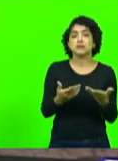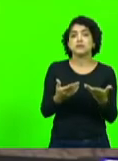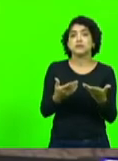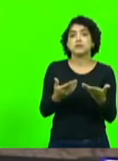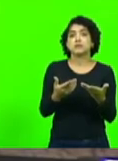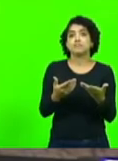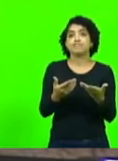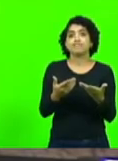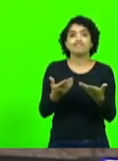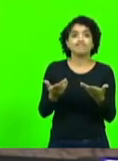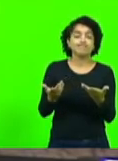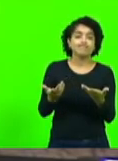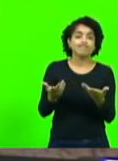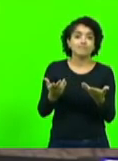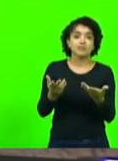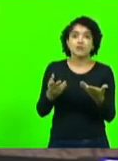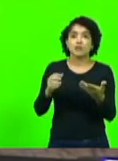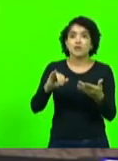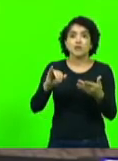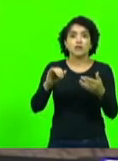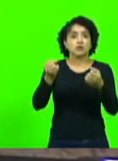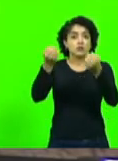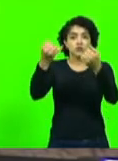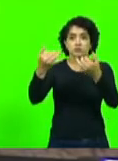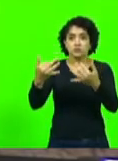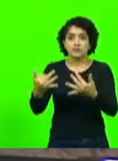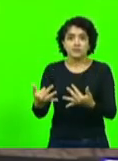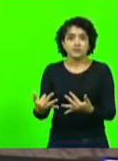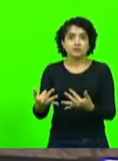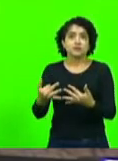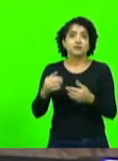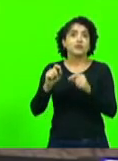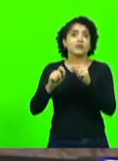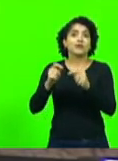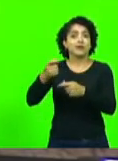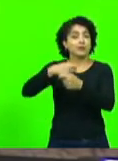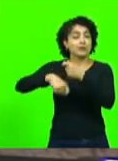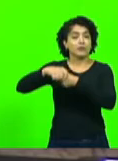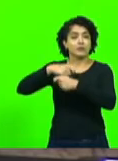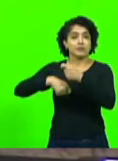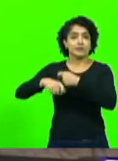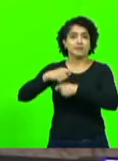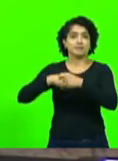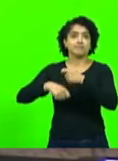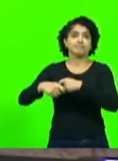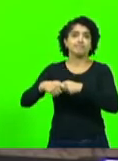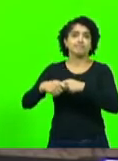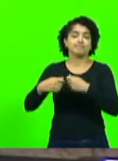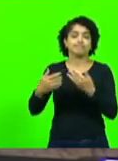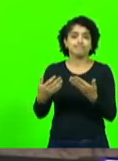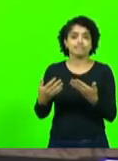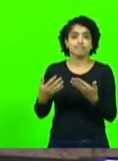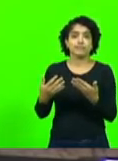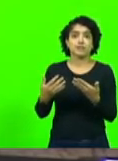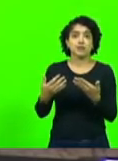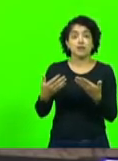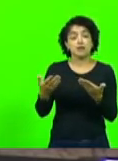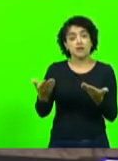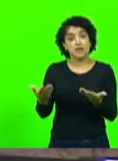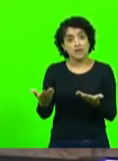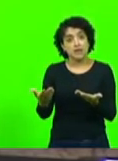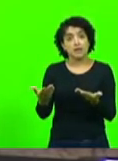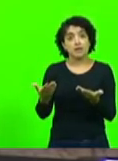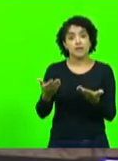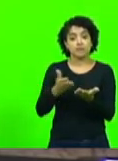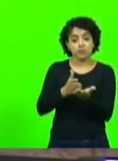não tem outra justificativa senão a perspectiva econômica, senhor presidente. Certamente é por aí, é por essa via, é